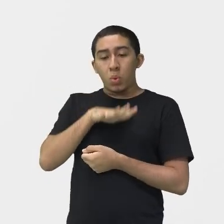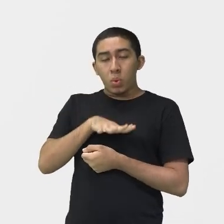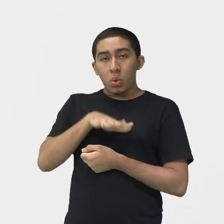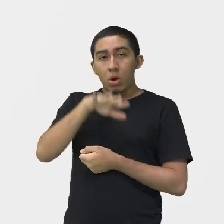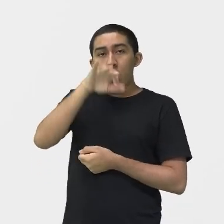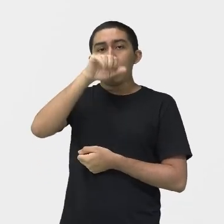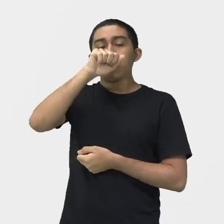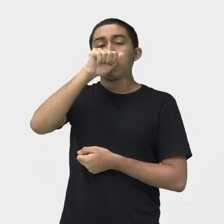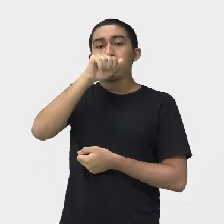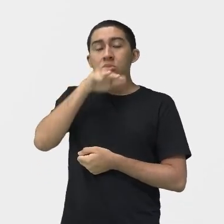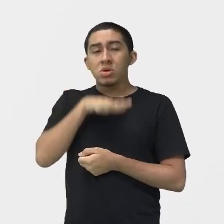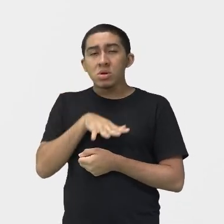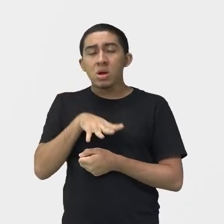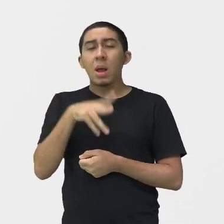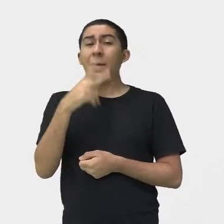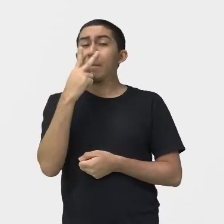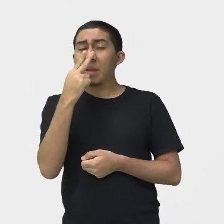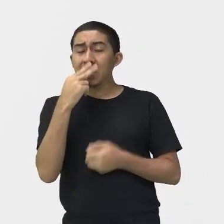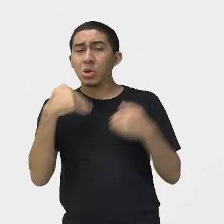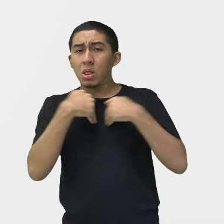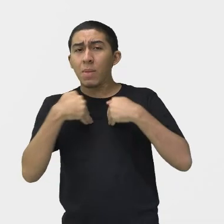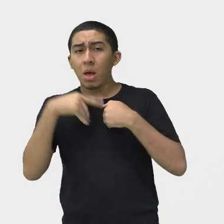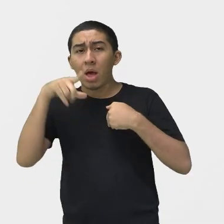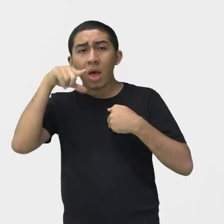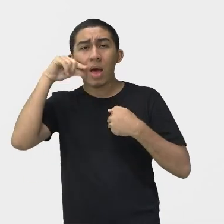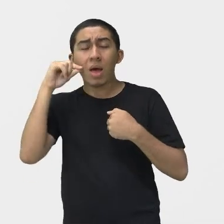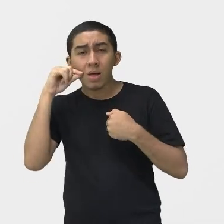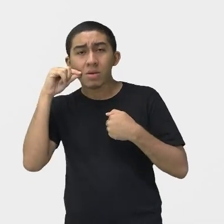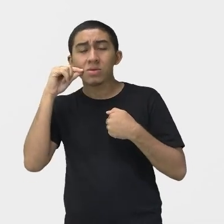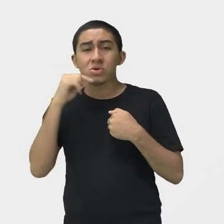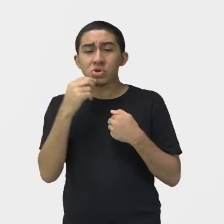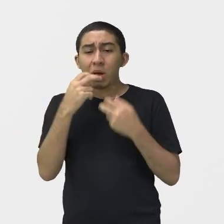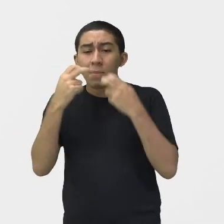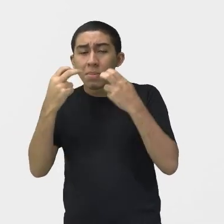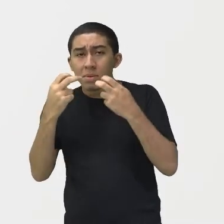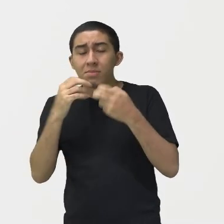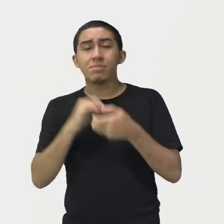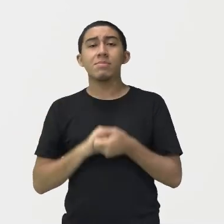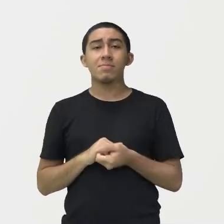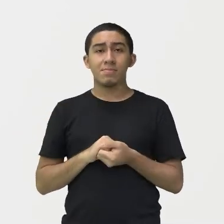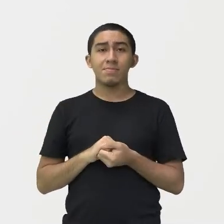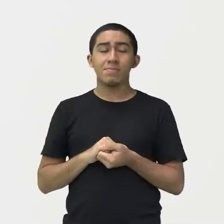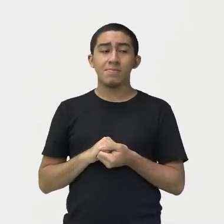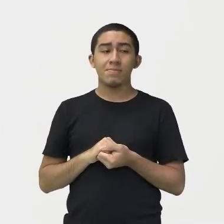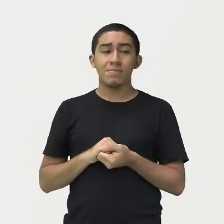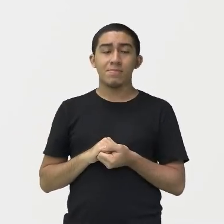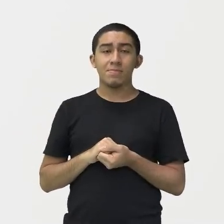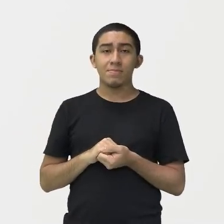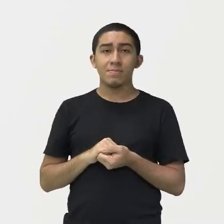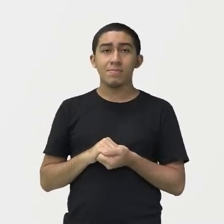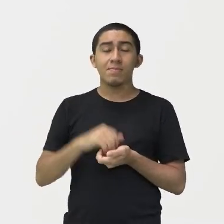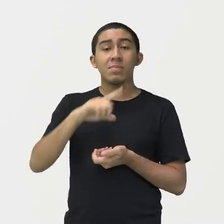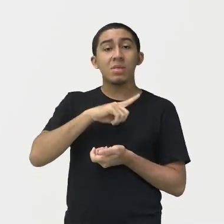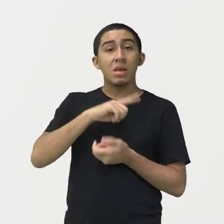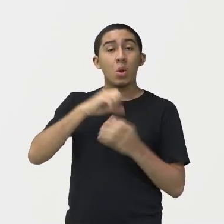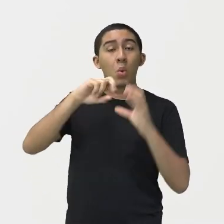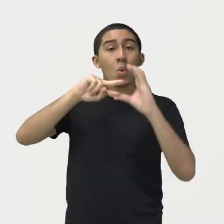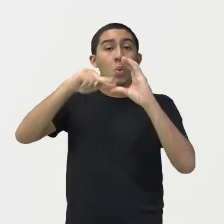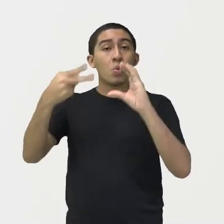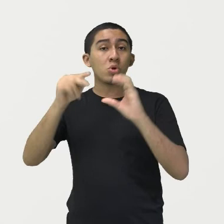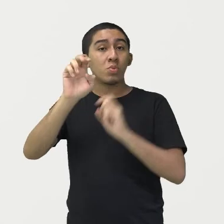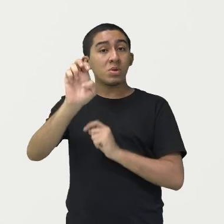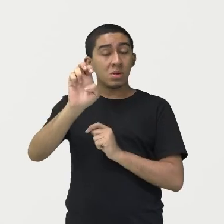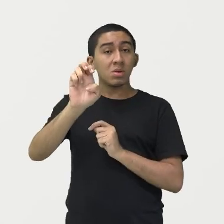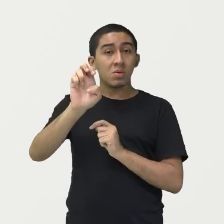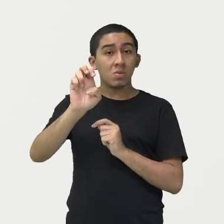que sofrem dessa síndrome. Reparem aí no desenho que você tem no cromossomo 5, é o